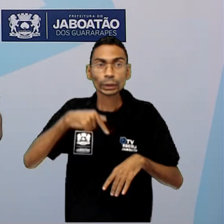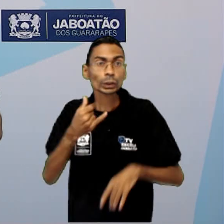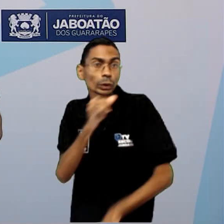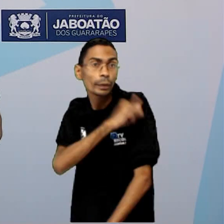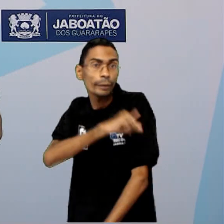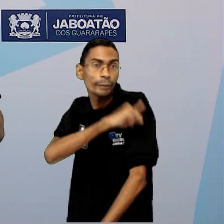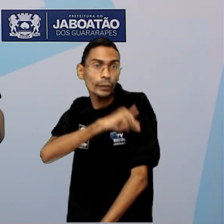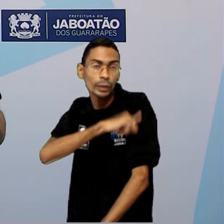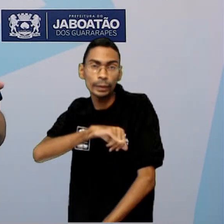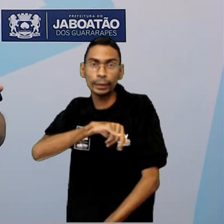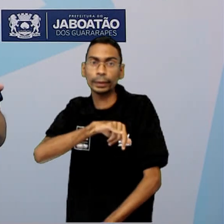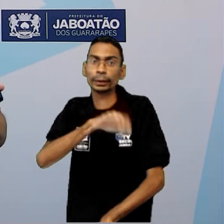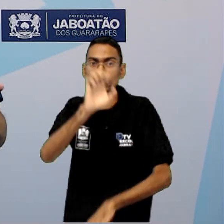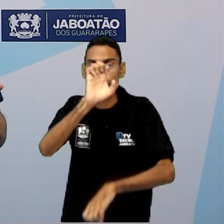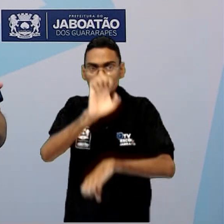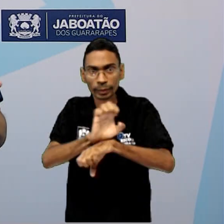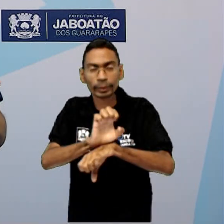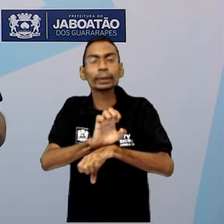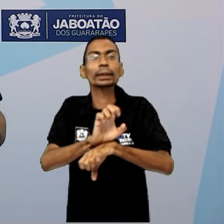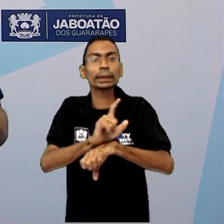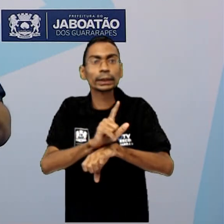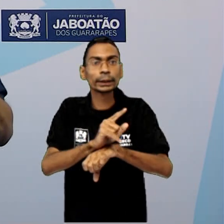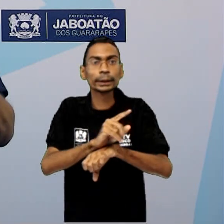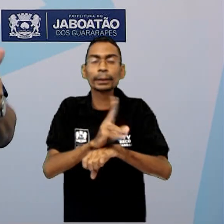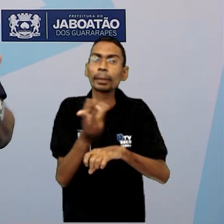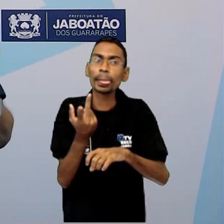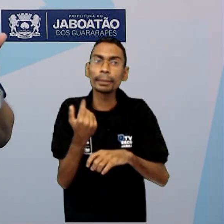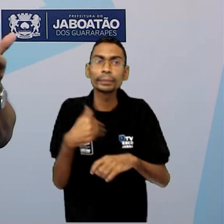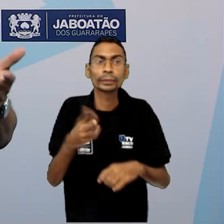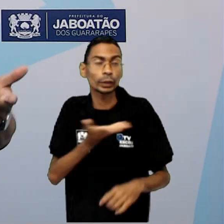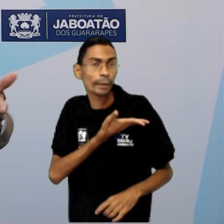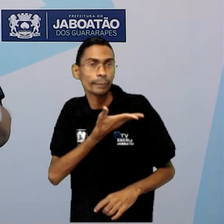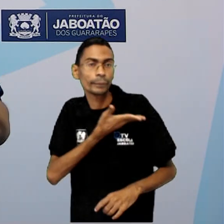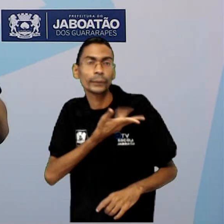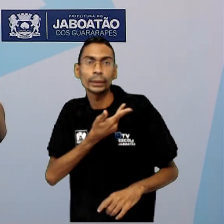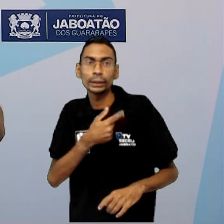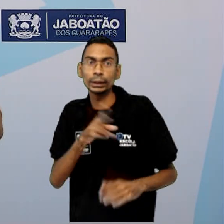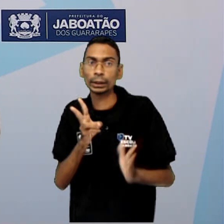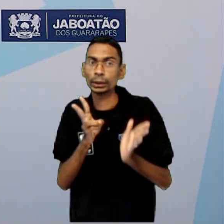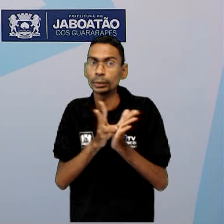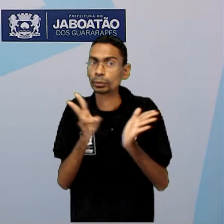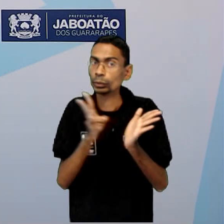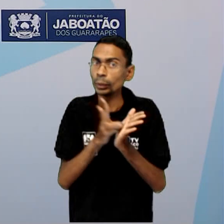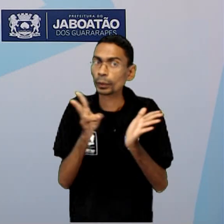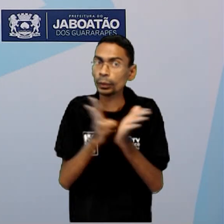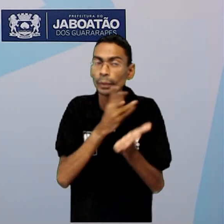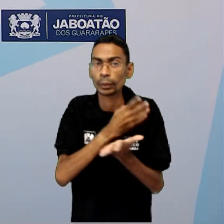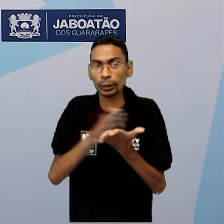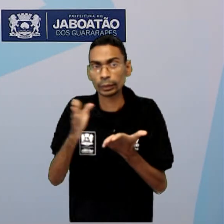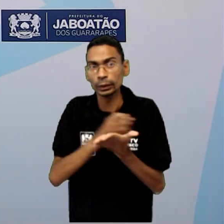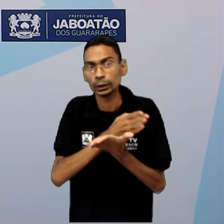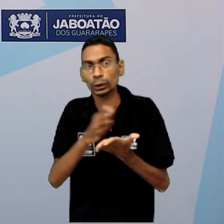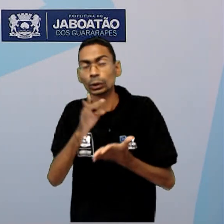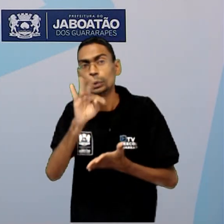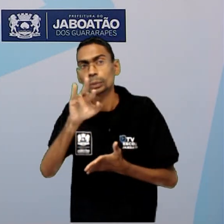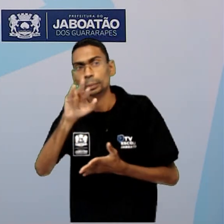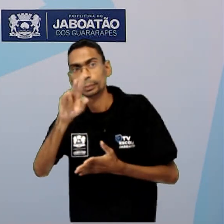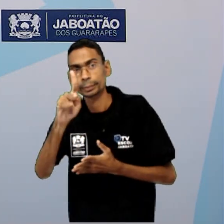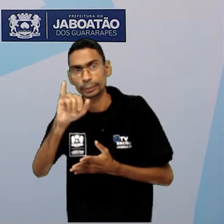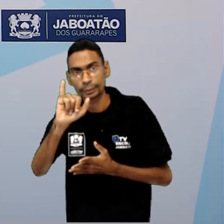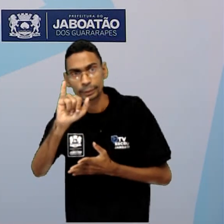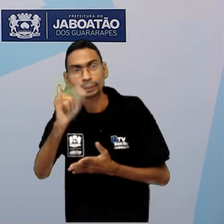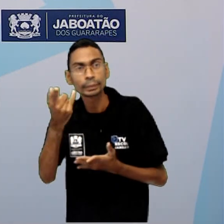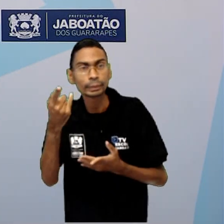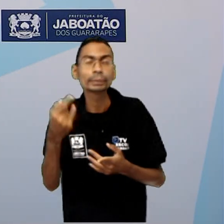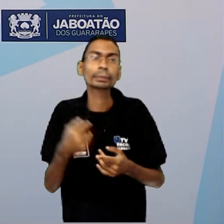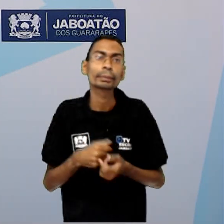os índios tamoios, tá? Porque tem os tamoios, tupinambás, a gente vai ver isso já já, tá? Aqui eu